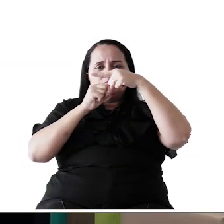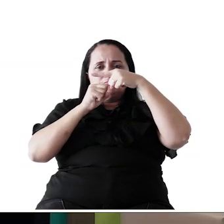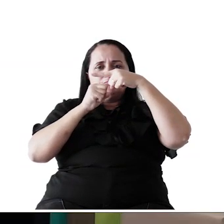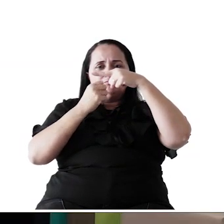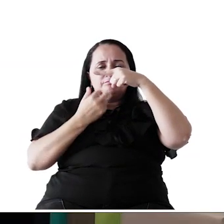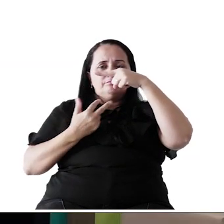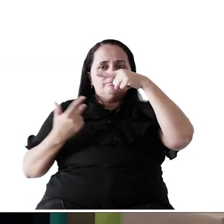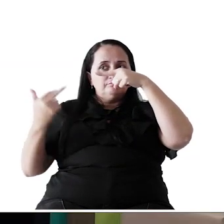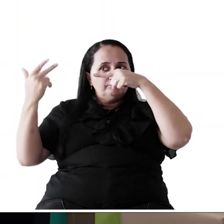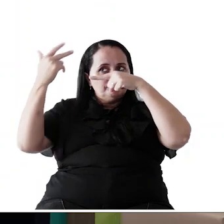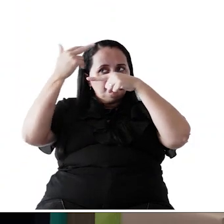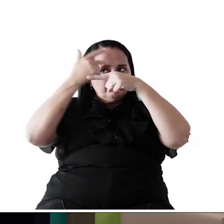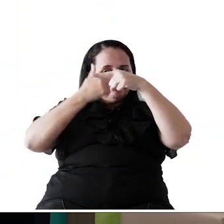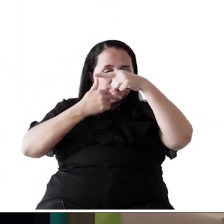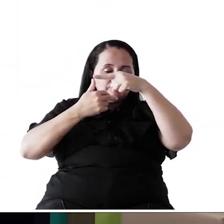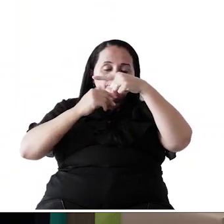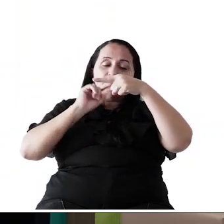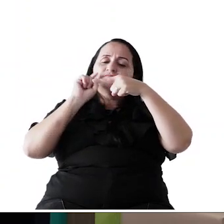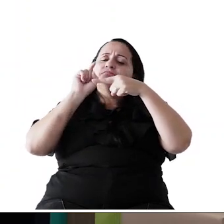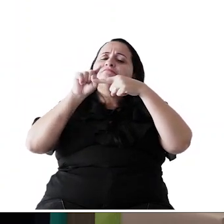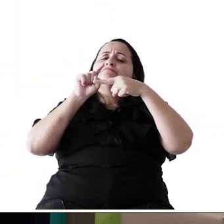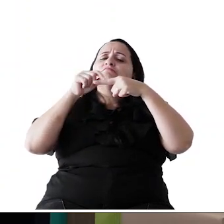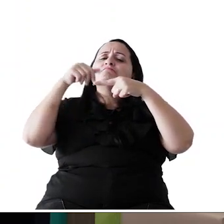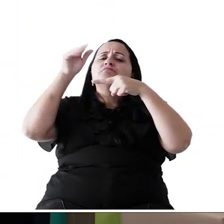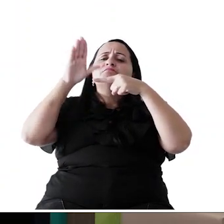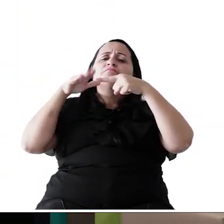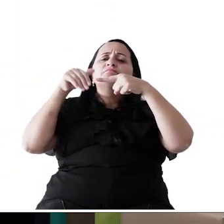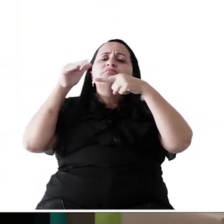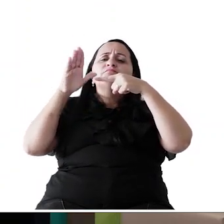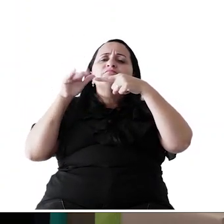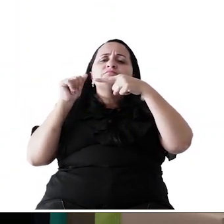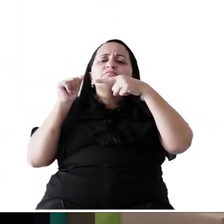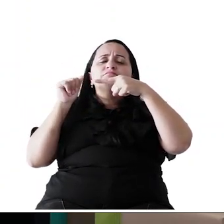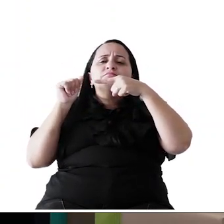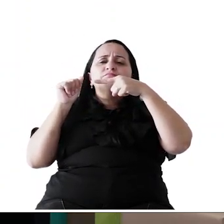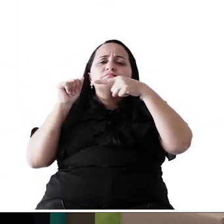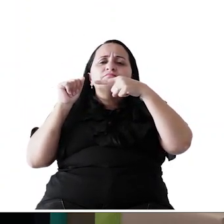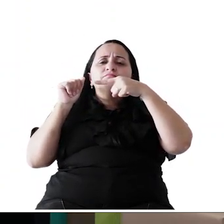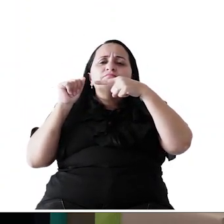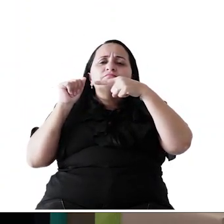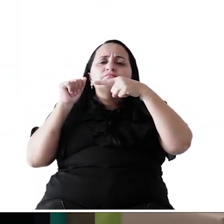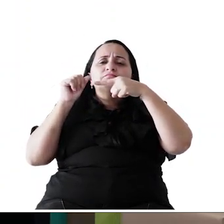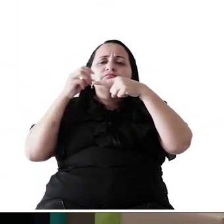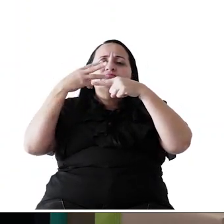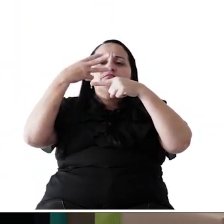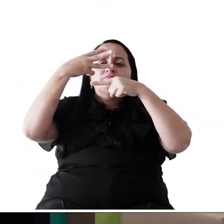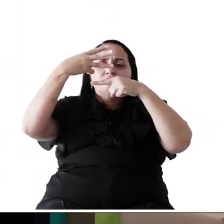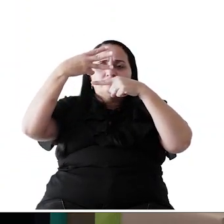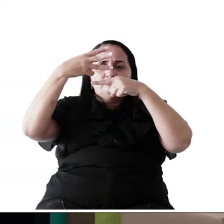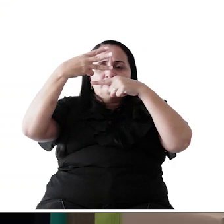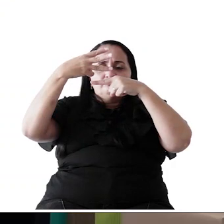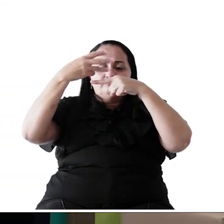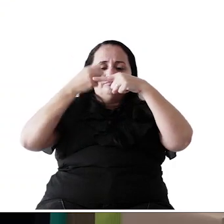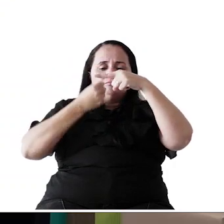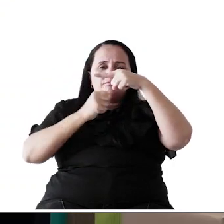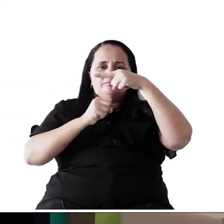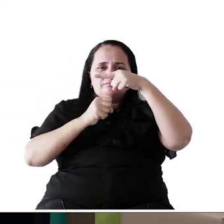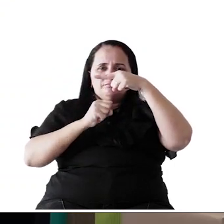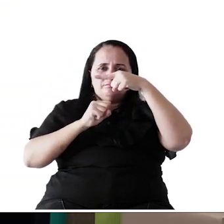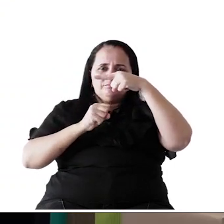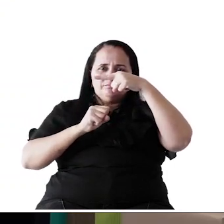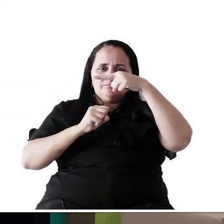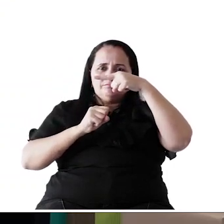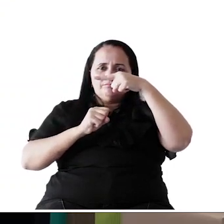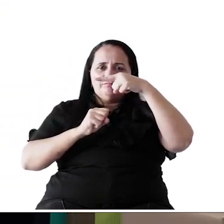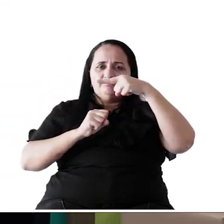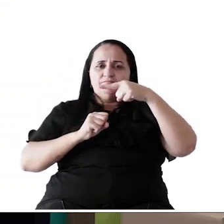partes iguais. E quantas partes foram pintadas? A letra B, 3 partes, que é